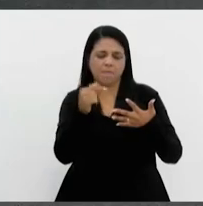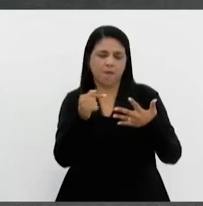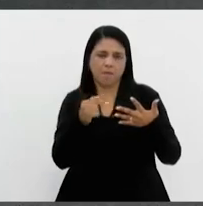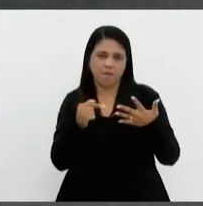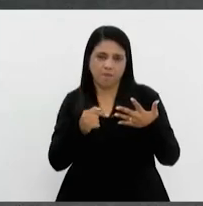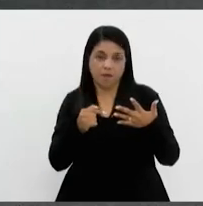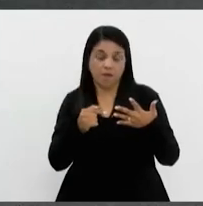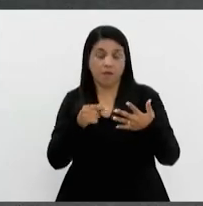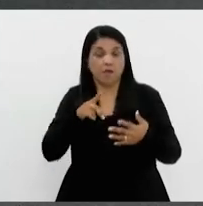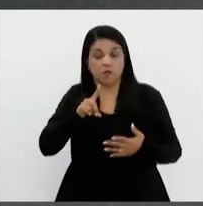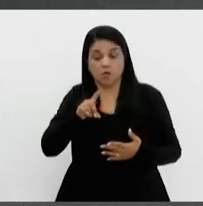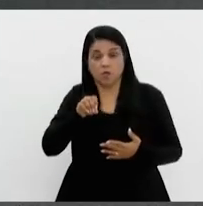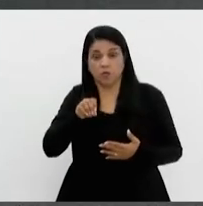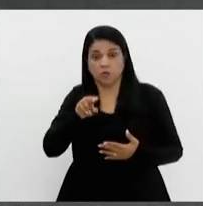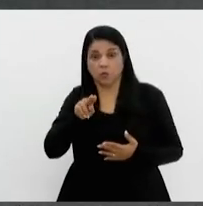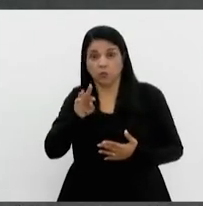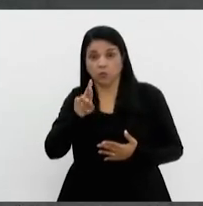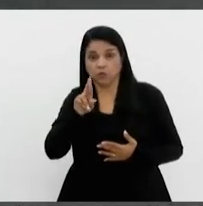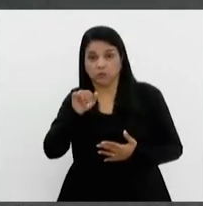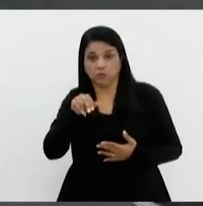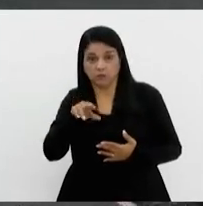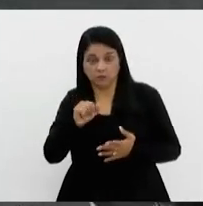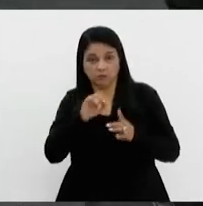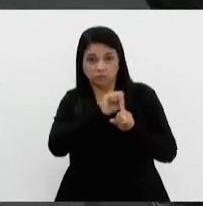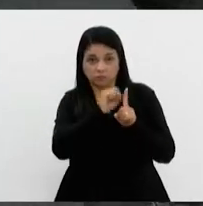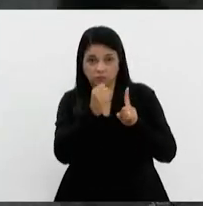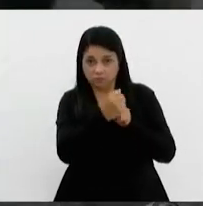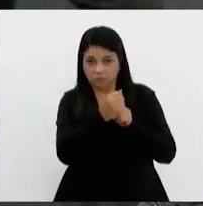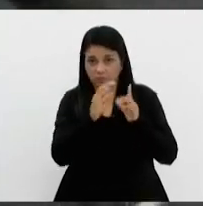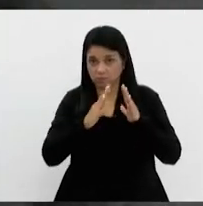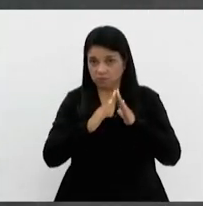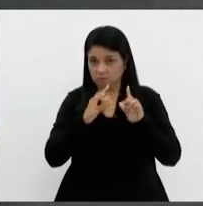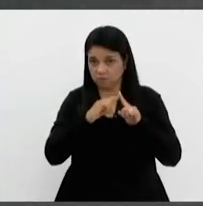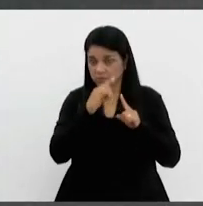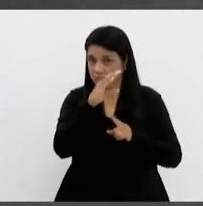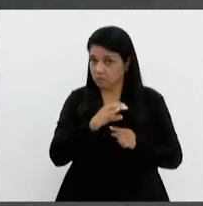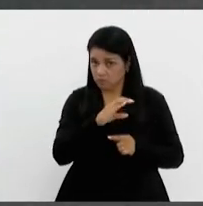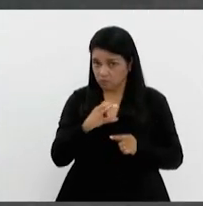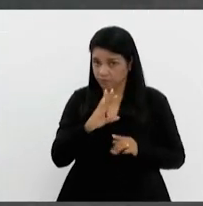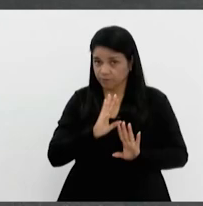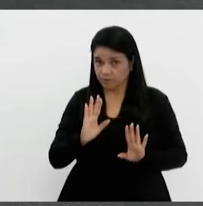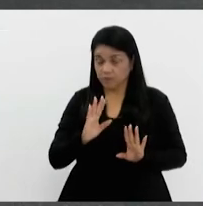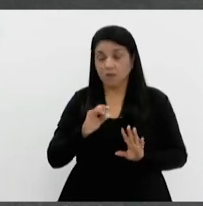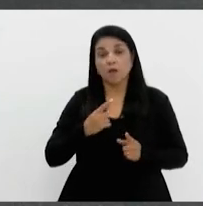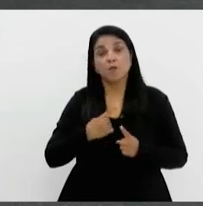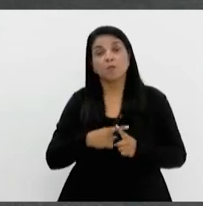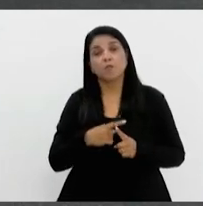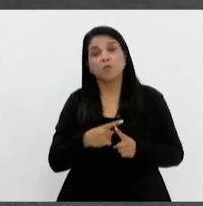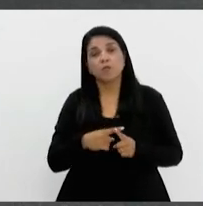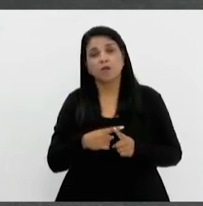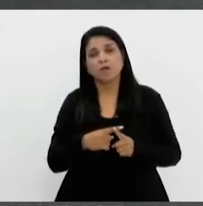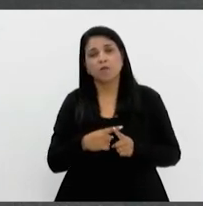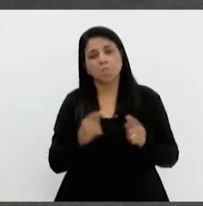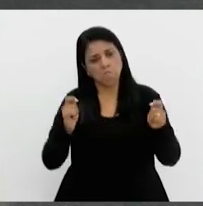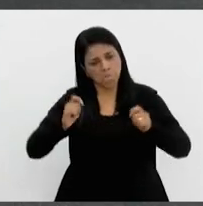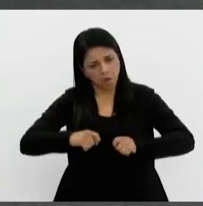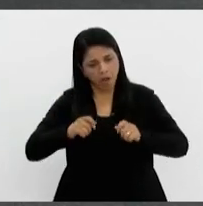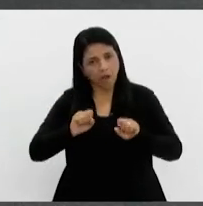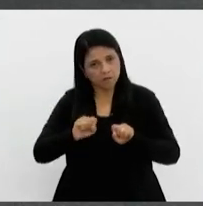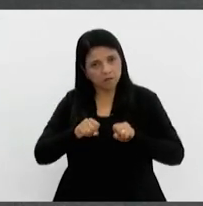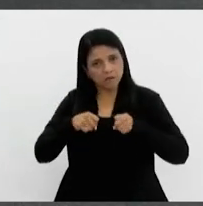à doutrina social da igreja. Até porque a gente pode defender